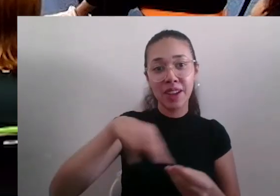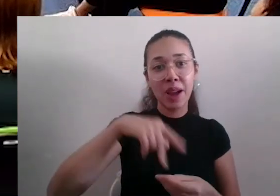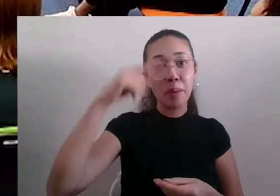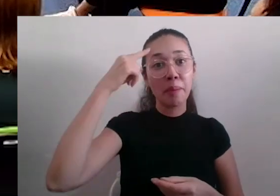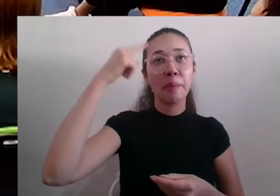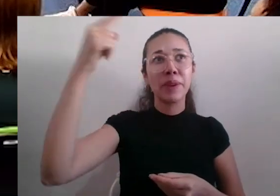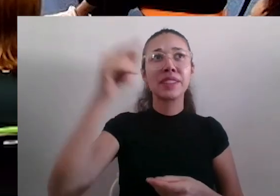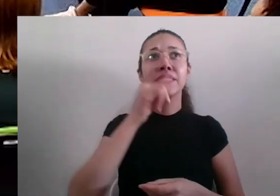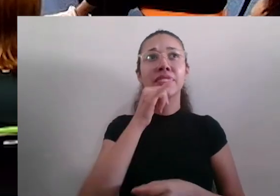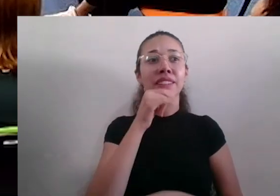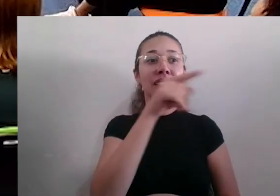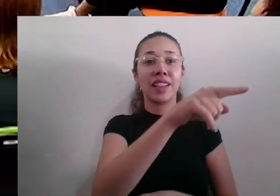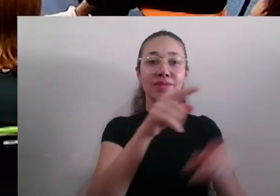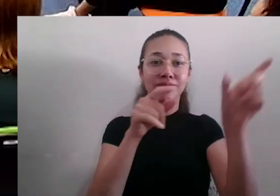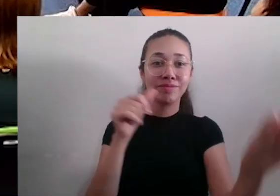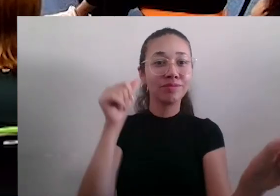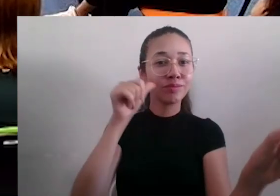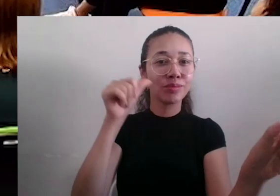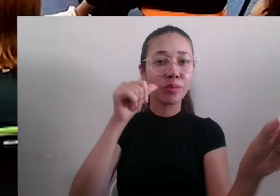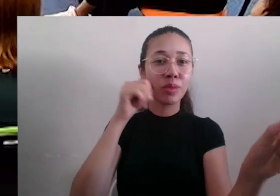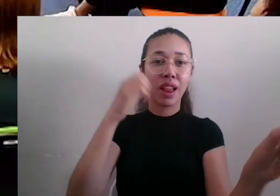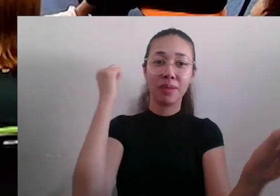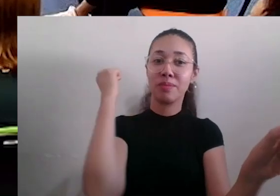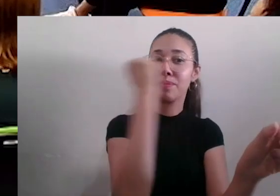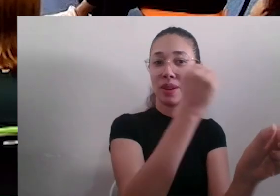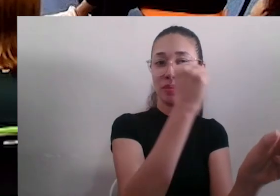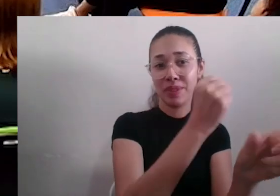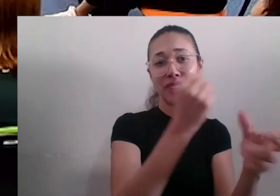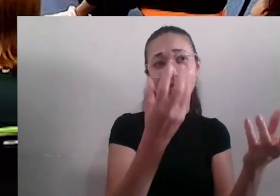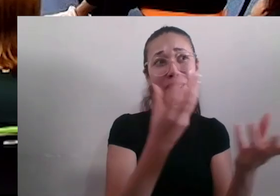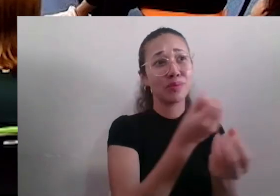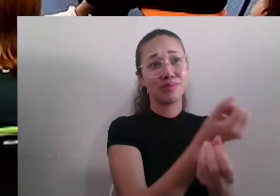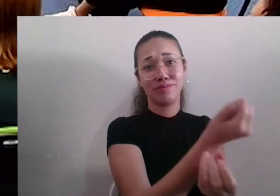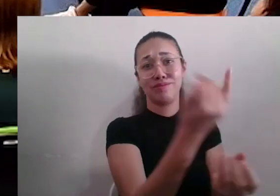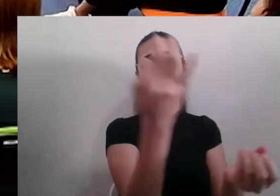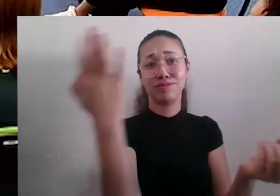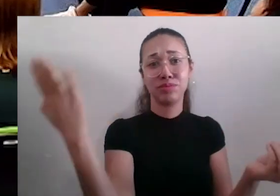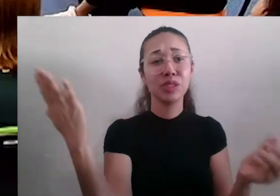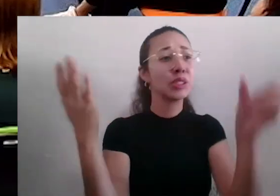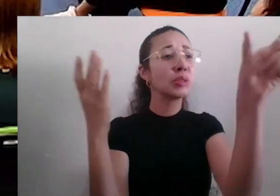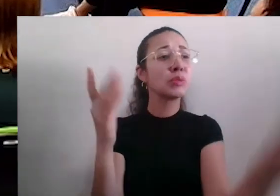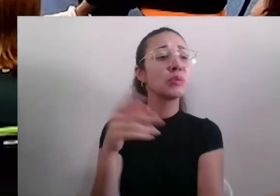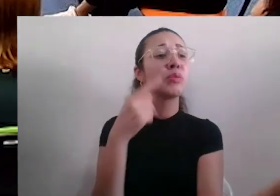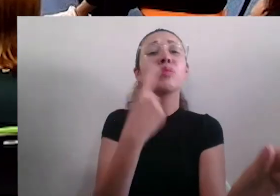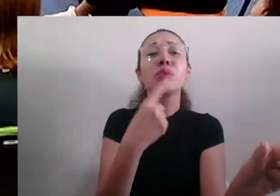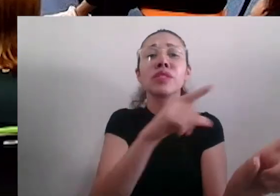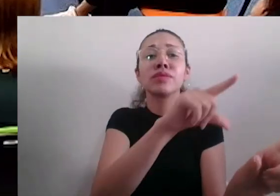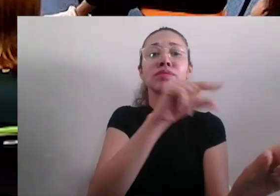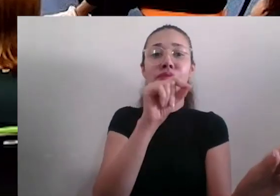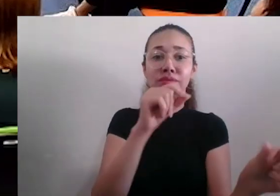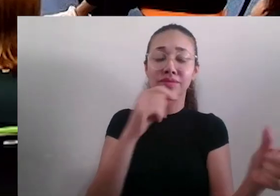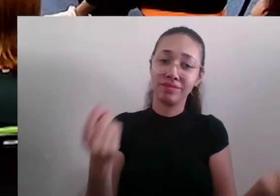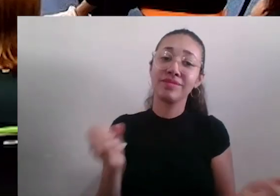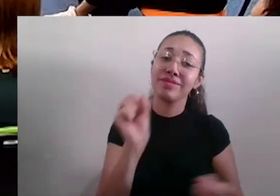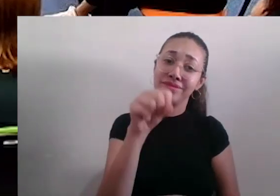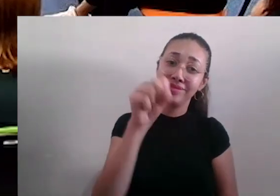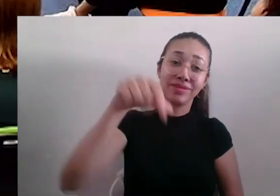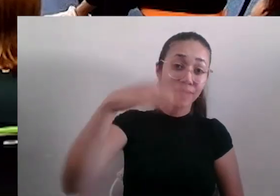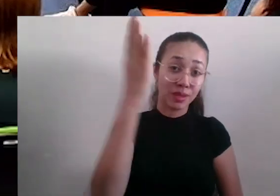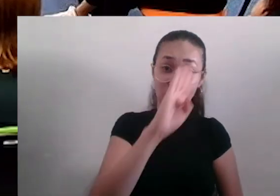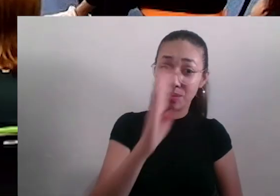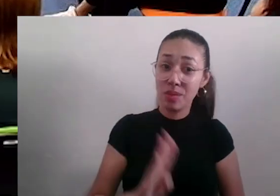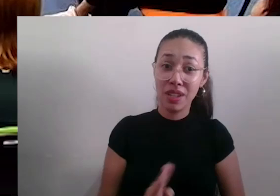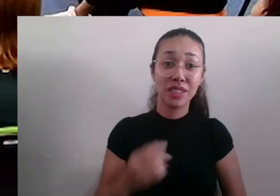feminicídio fica fácil né tem por esse fica fácil são três ou quatro por dia no Brasil é uma coisa